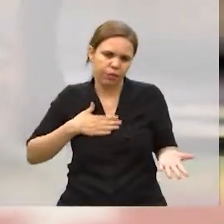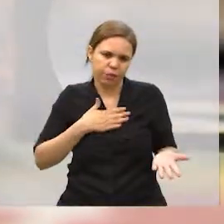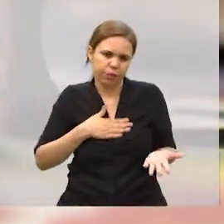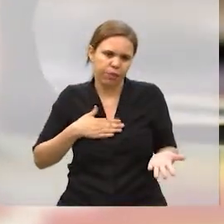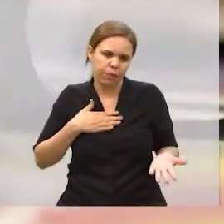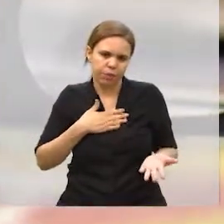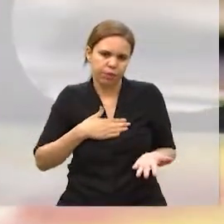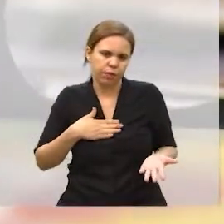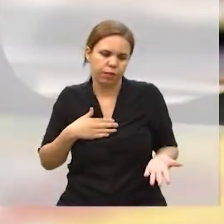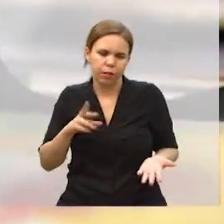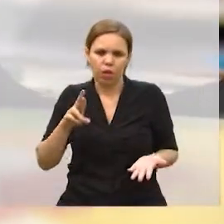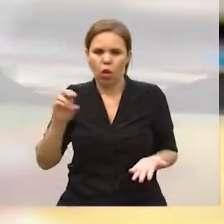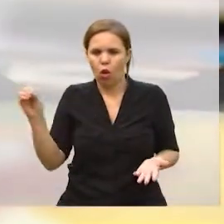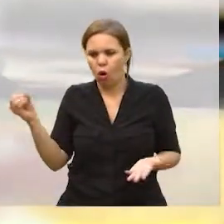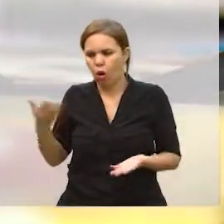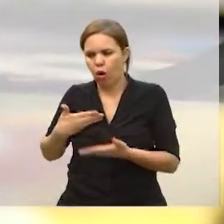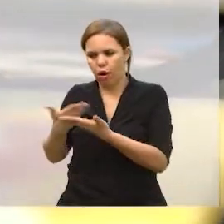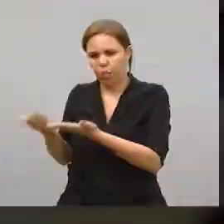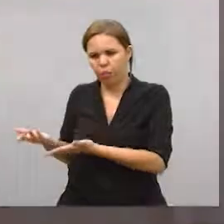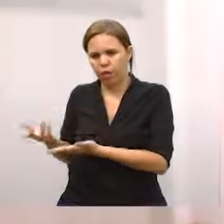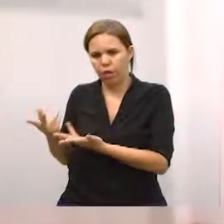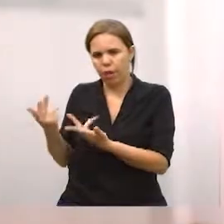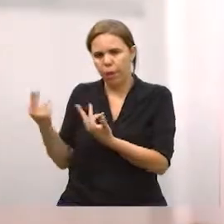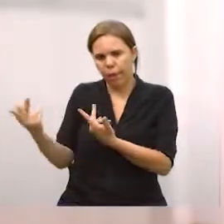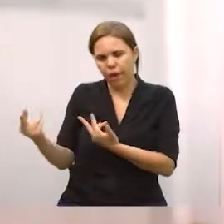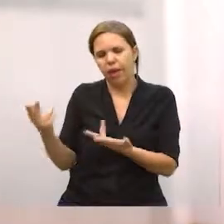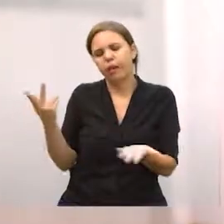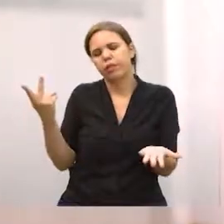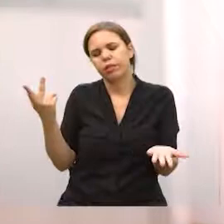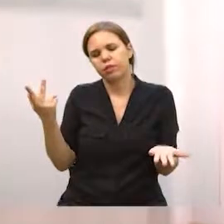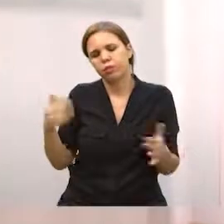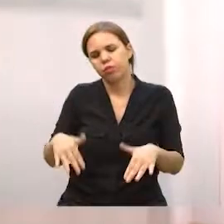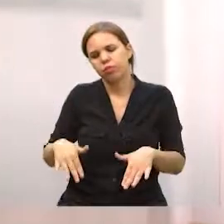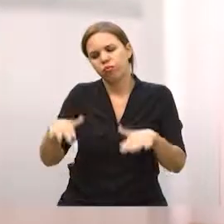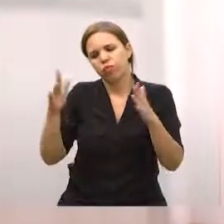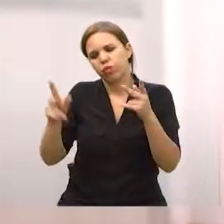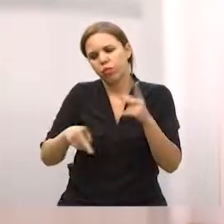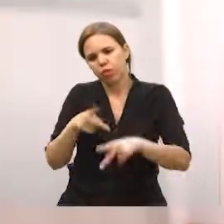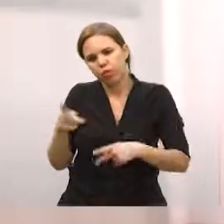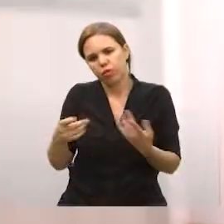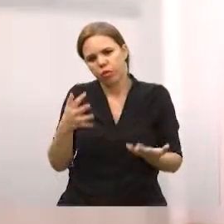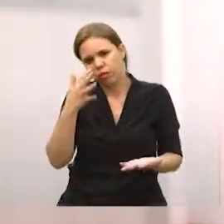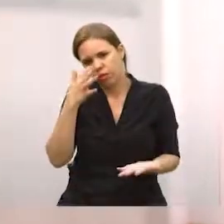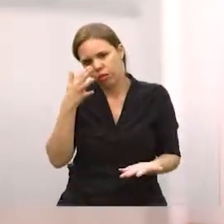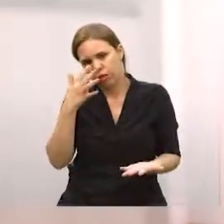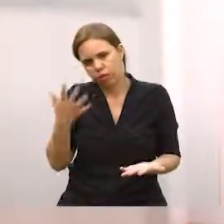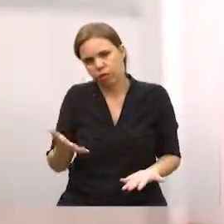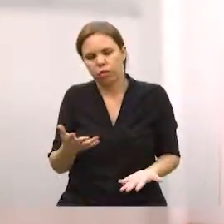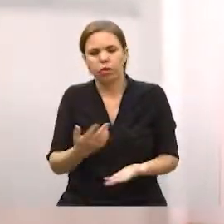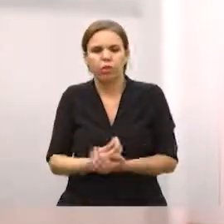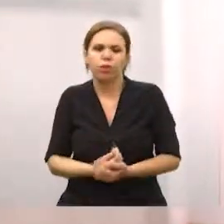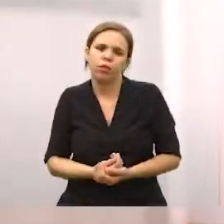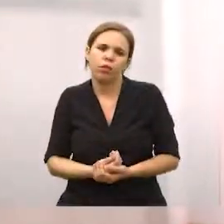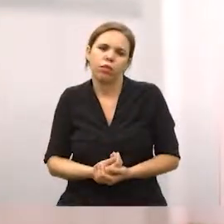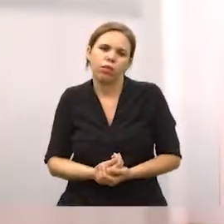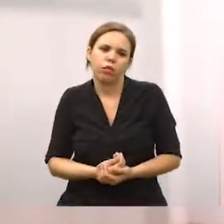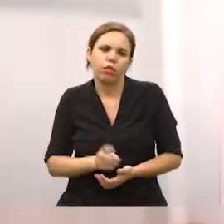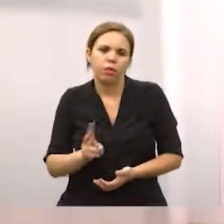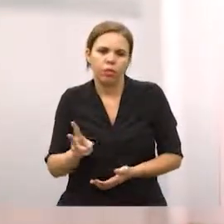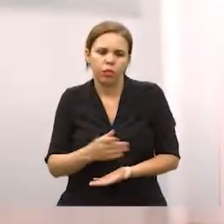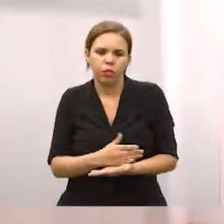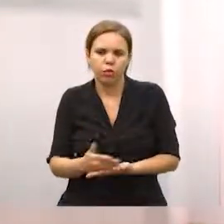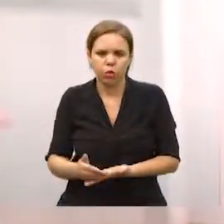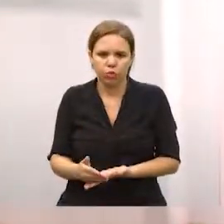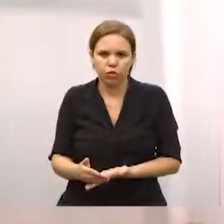era um hobby. E a Rô já dividia comigo as mesmas inquietações, né, sobre a infância, o mesmo encantamento. Então a